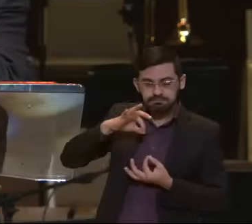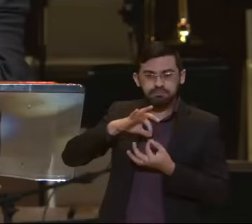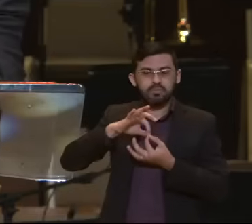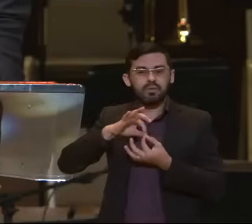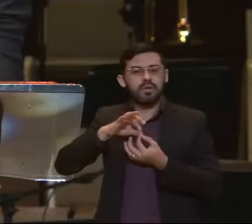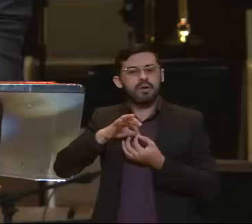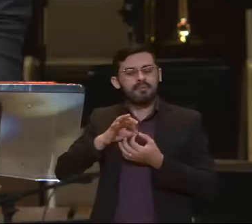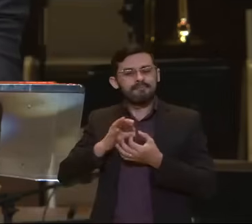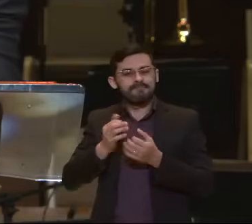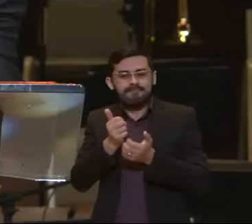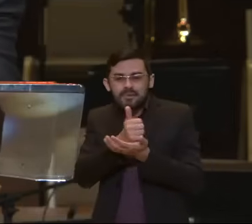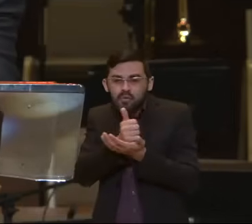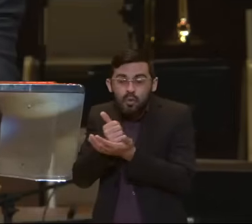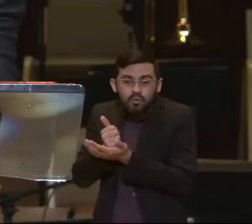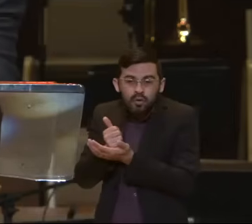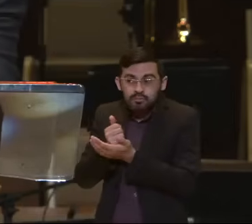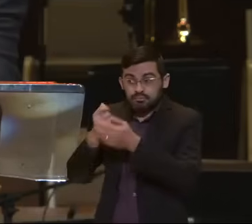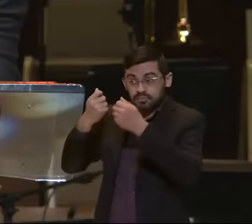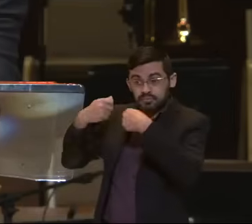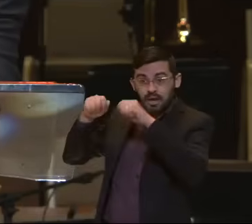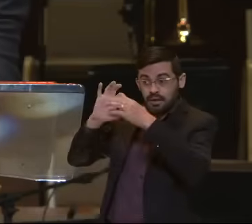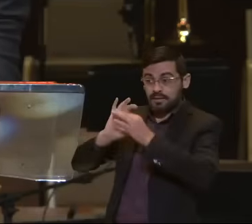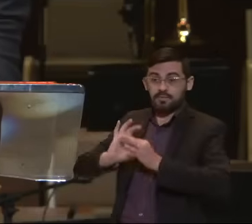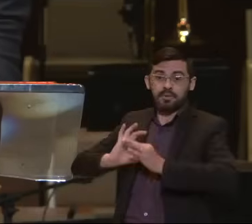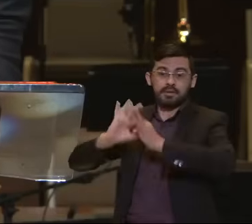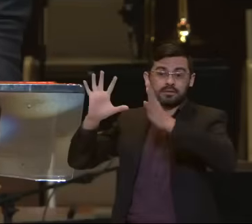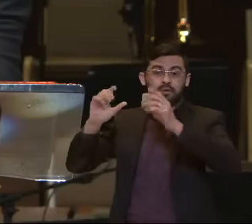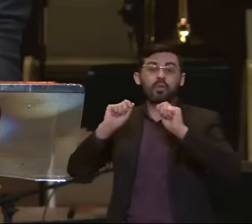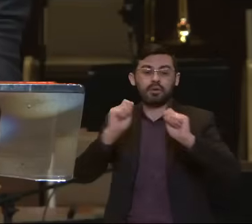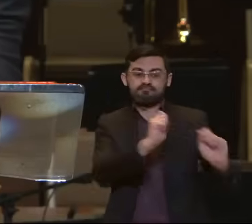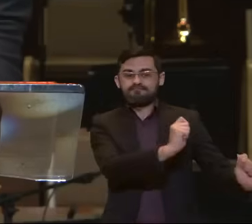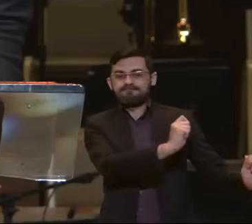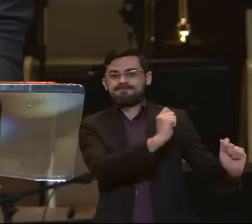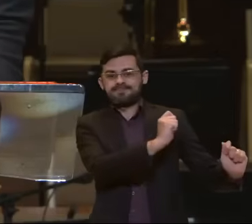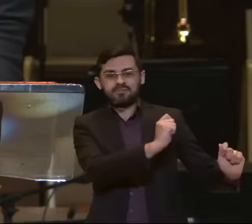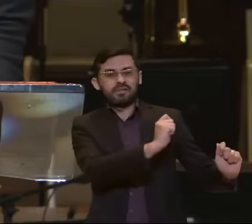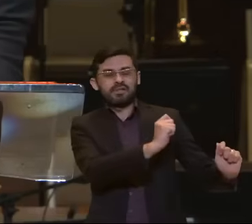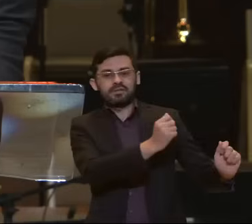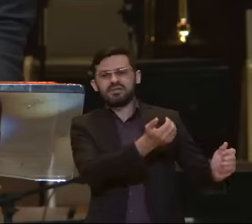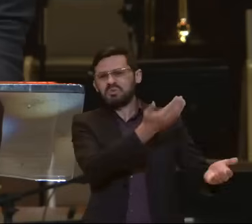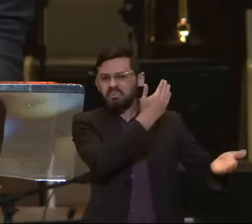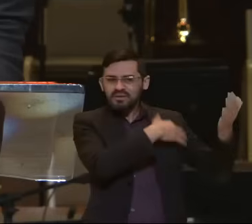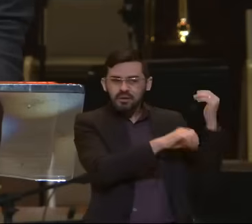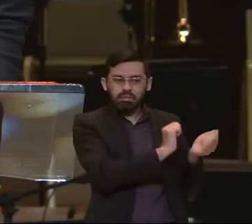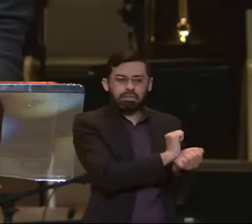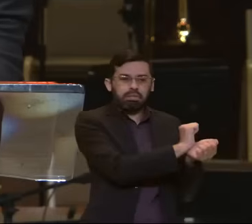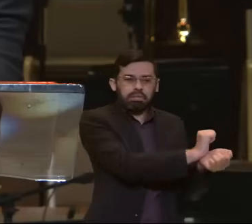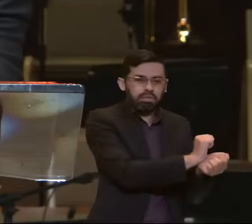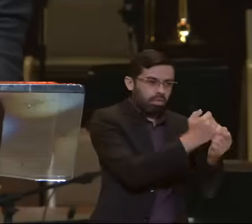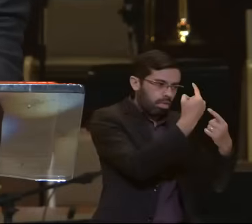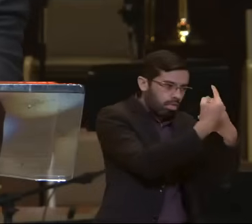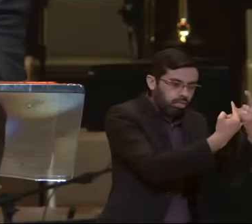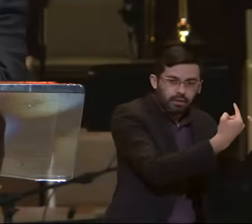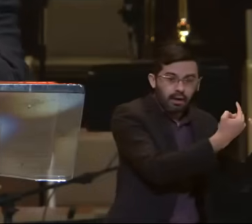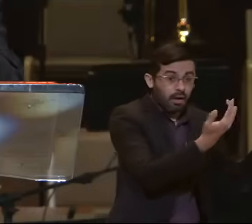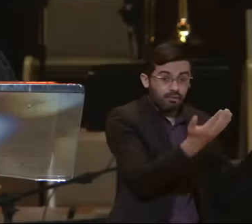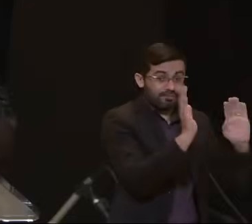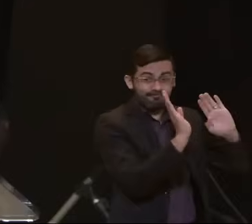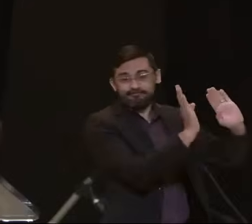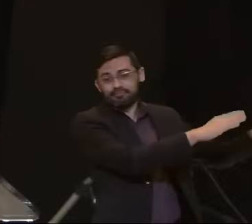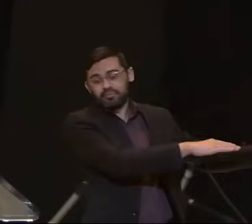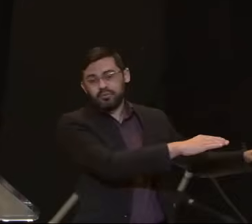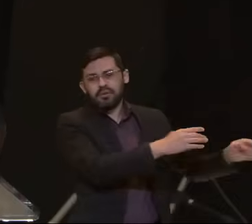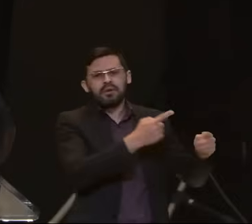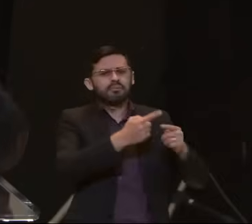te liberta do poder de domínio que a carne exercia sobre a sua vida. Por isso que a